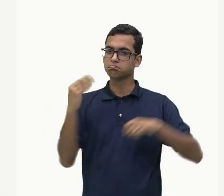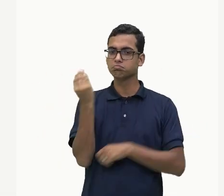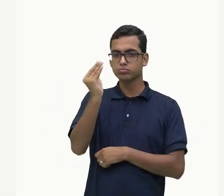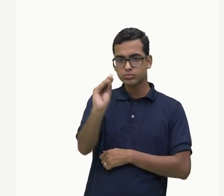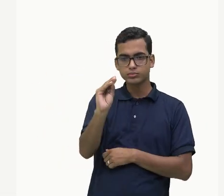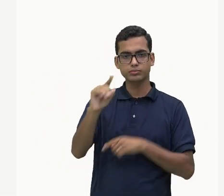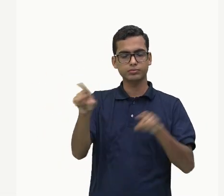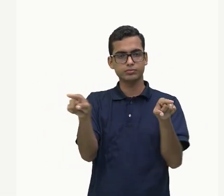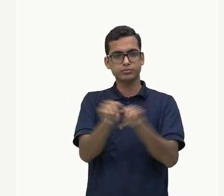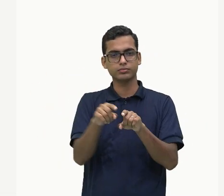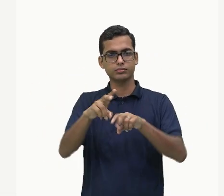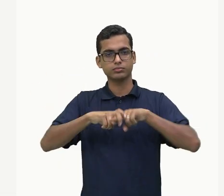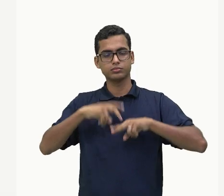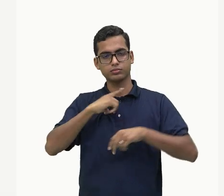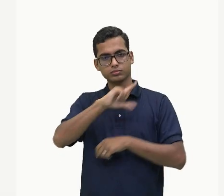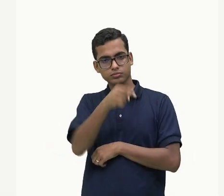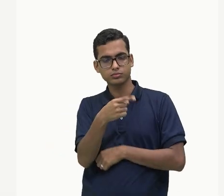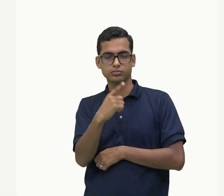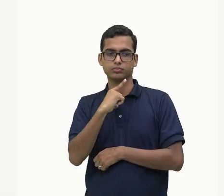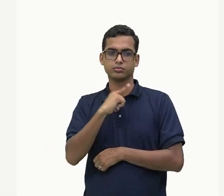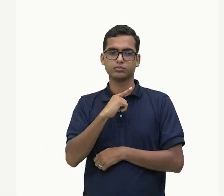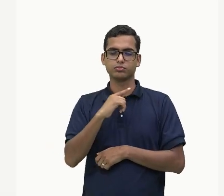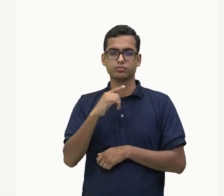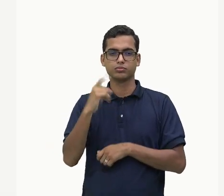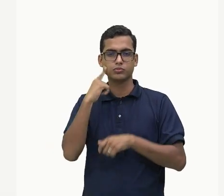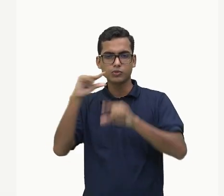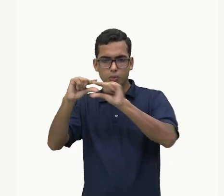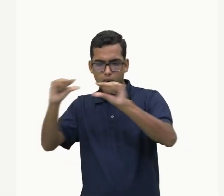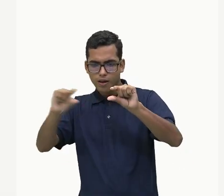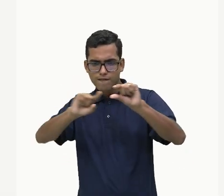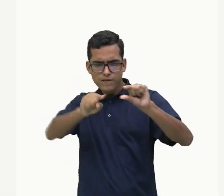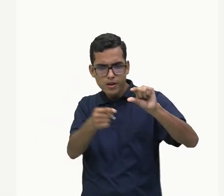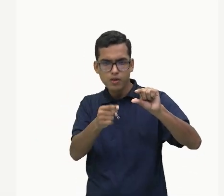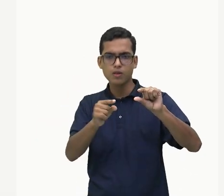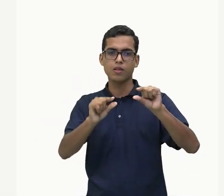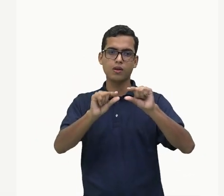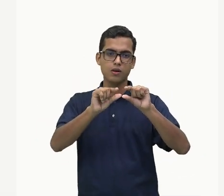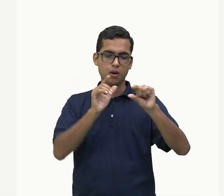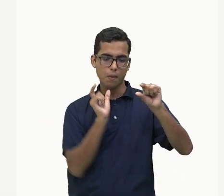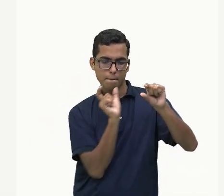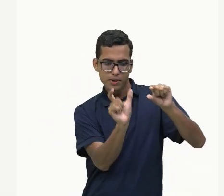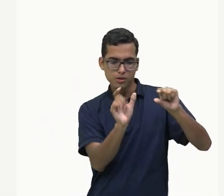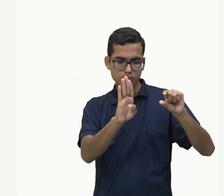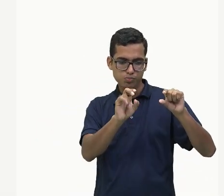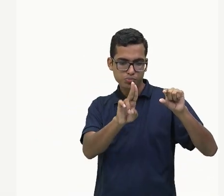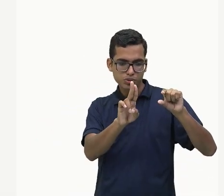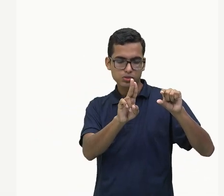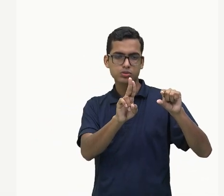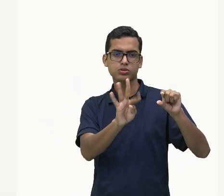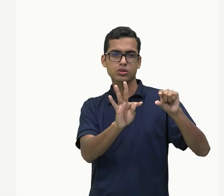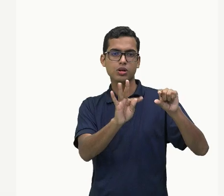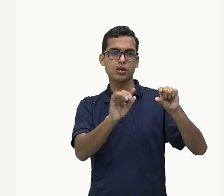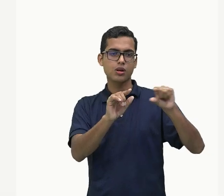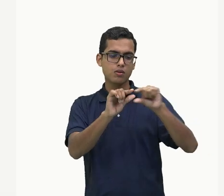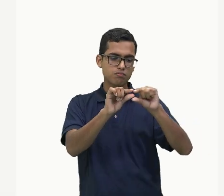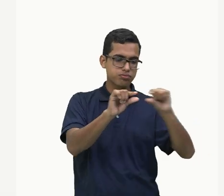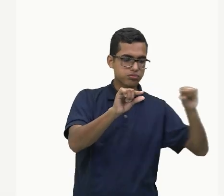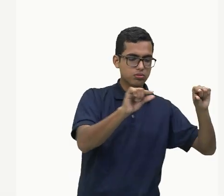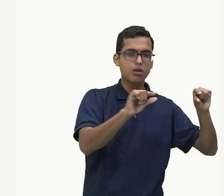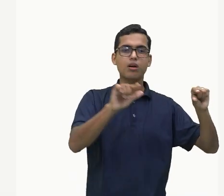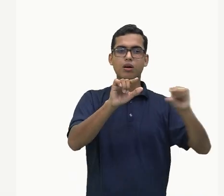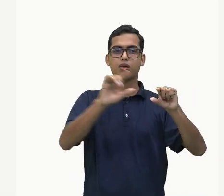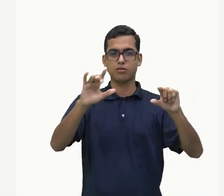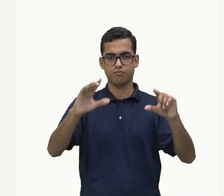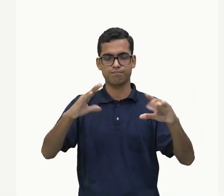uma vírgula aqui, tá certo? He is very rich, but he is not happy. Nesse caso, eu deveria colocar, então,